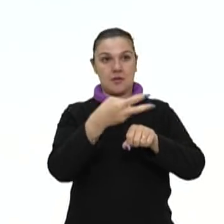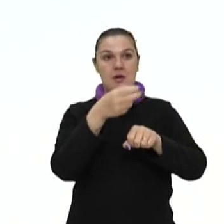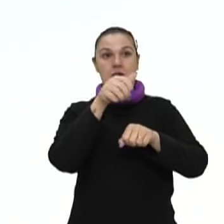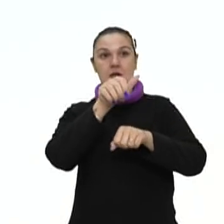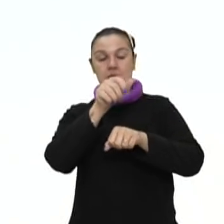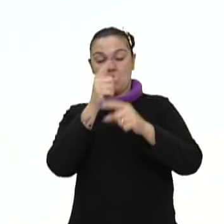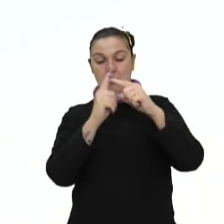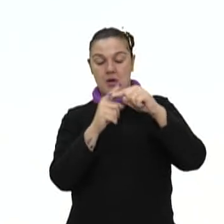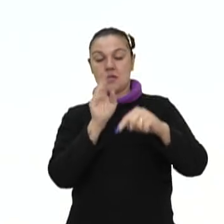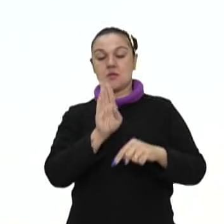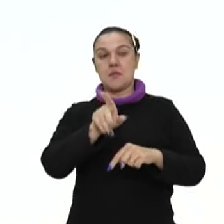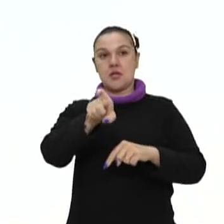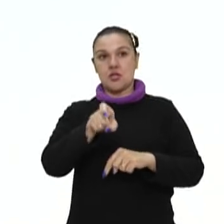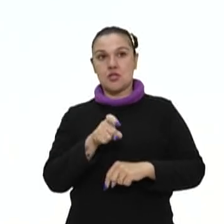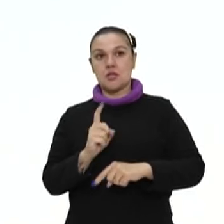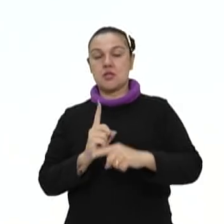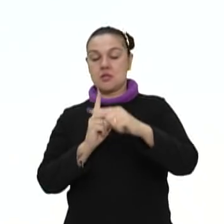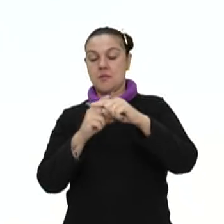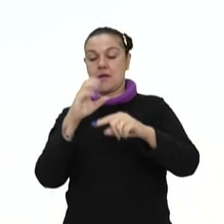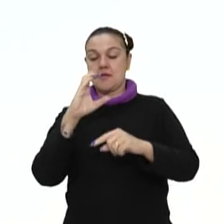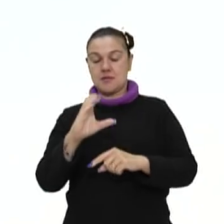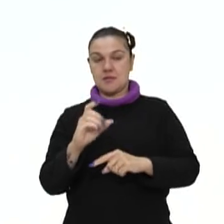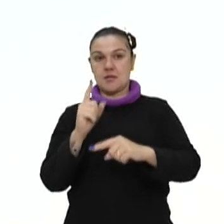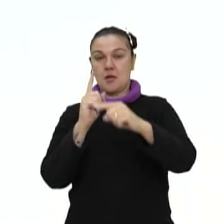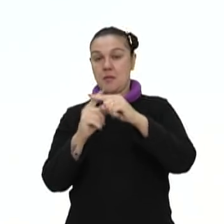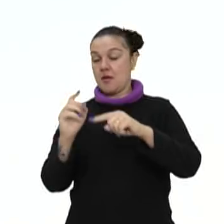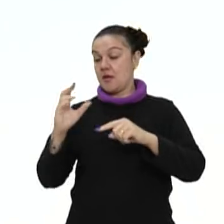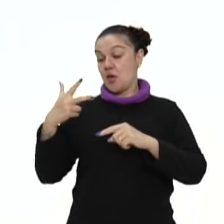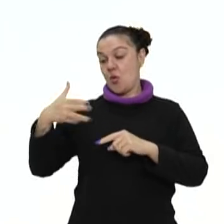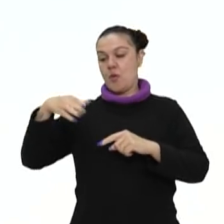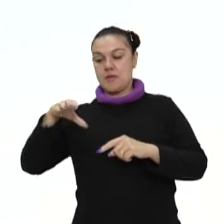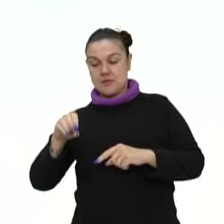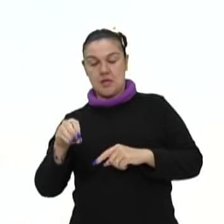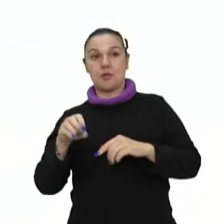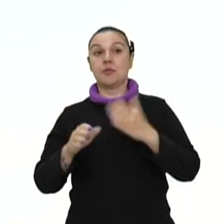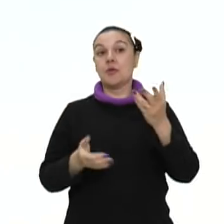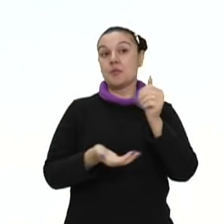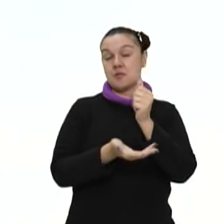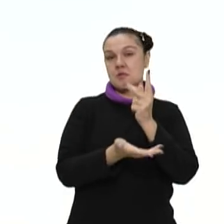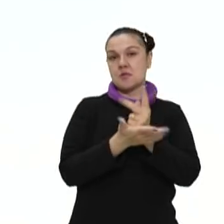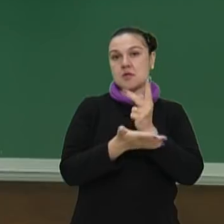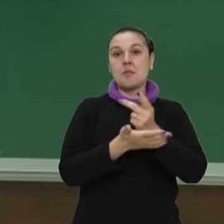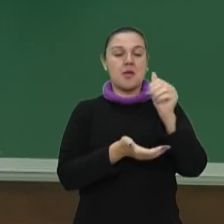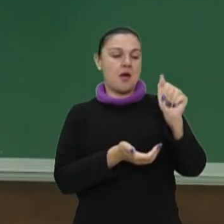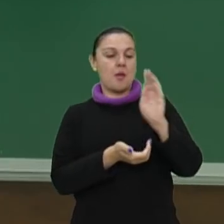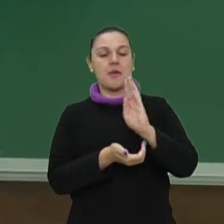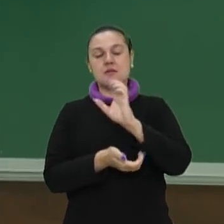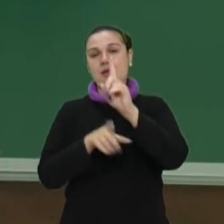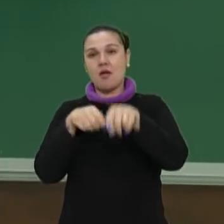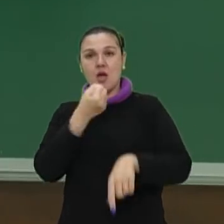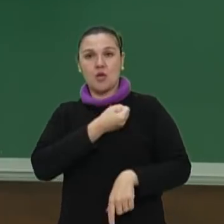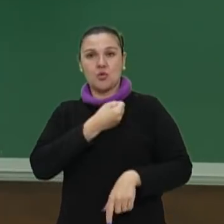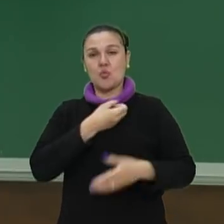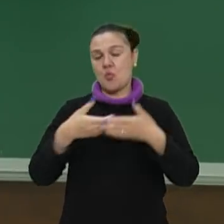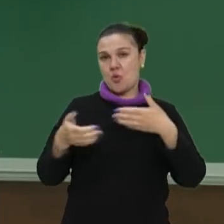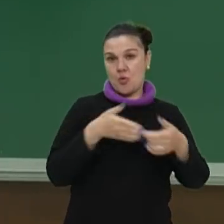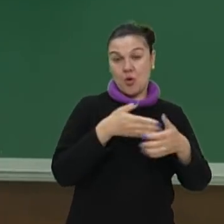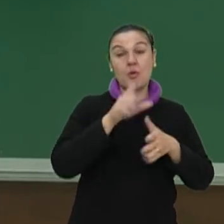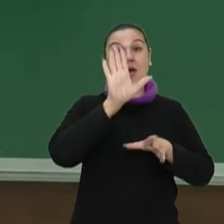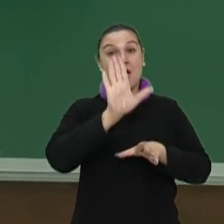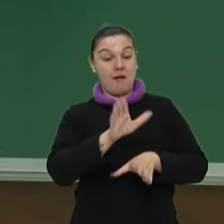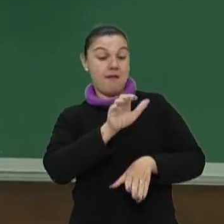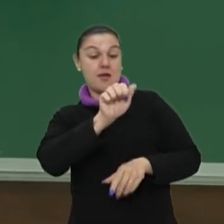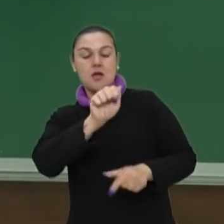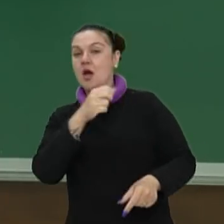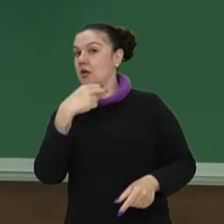zero, né? Onde a, b, c são os coeficientes reais e o a obrigatoriamente não pode ser zero, porque se a for zero, some